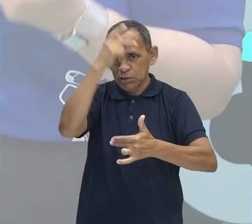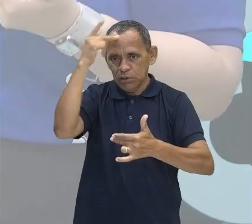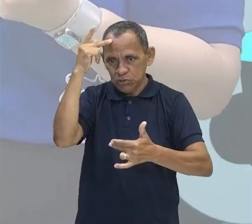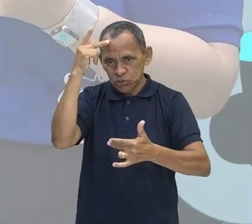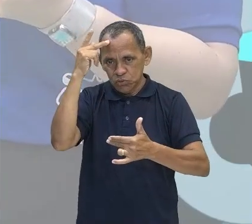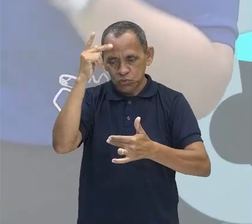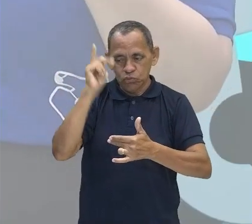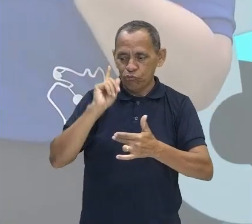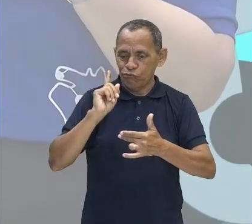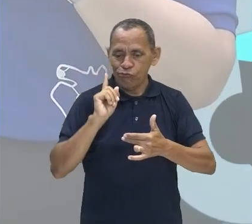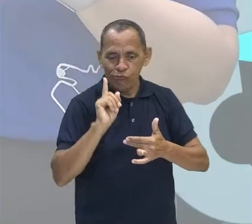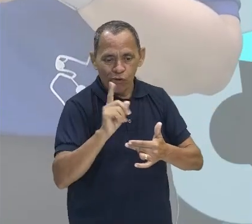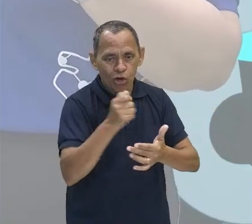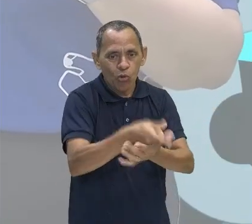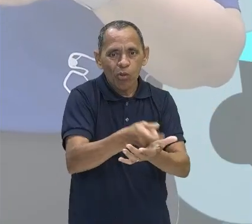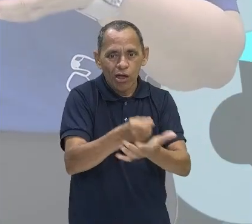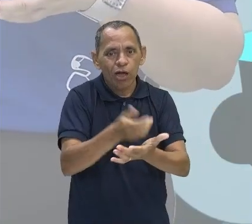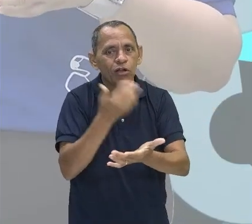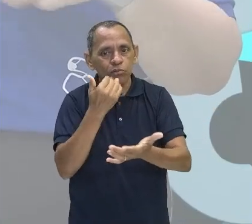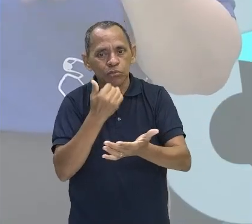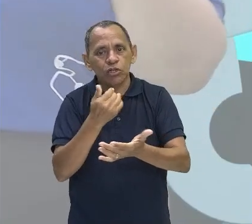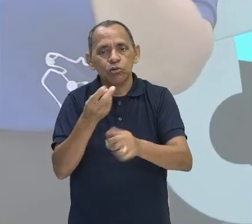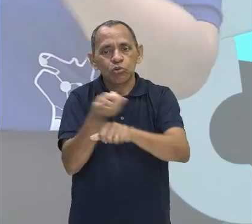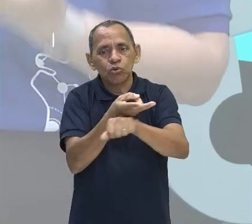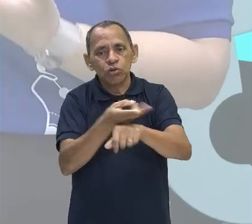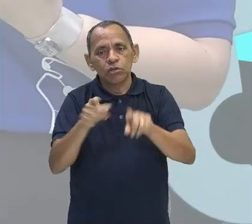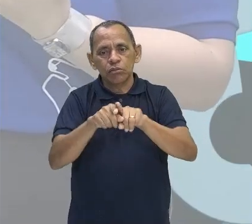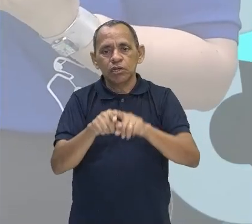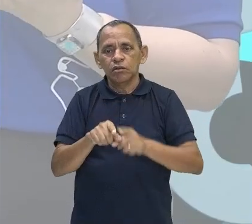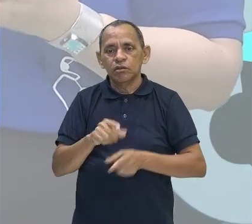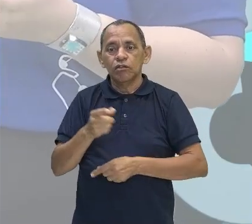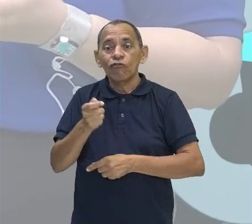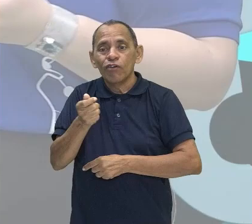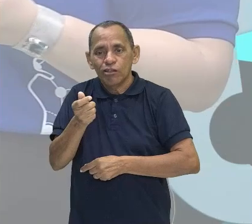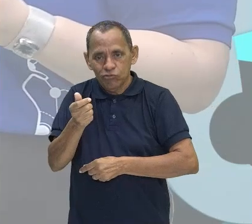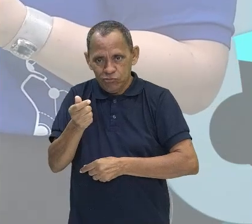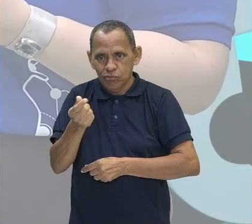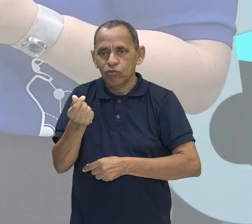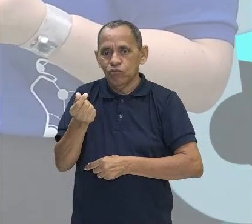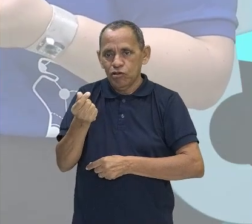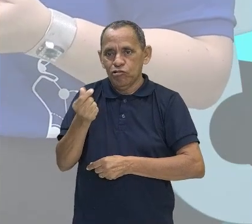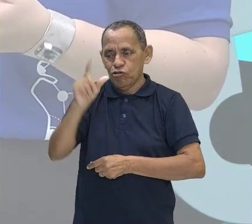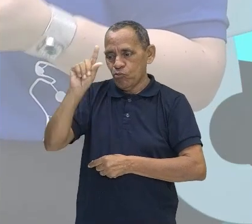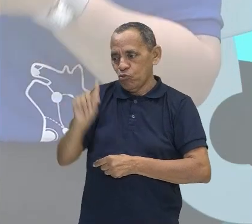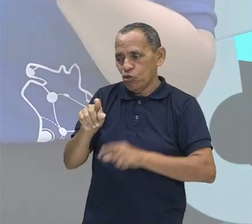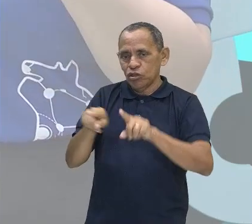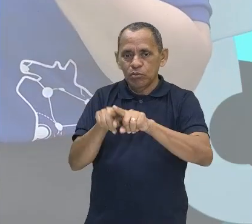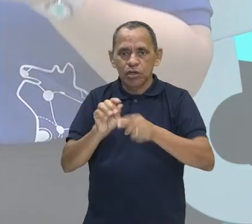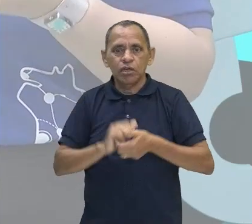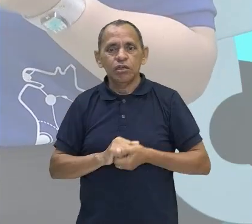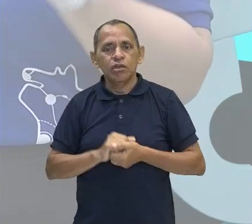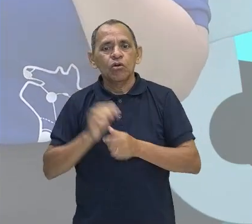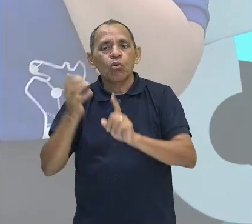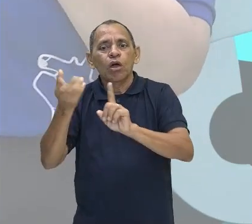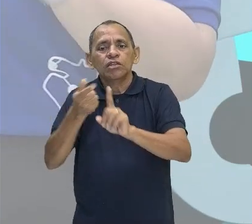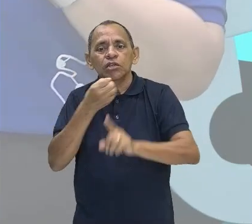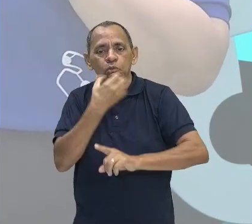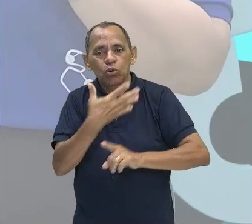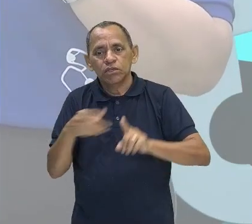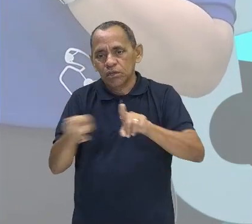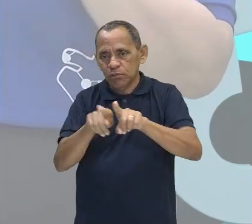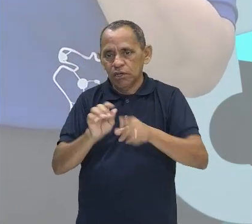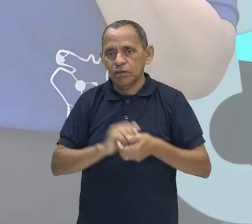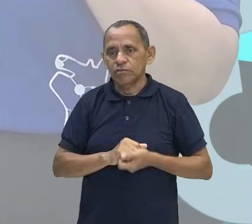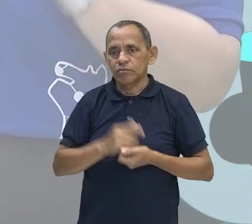vai comprar um alimento, busca. Menor preço e melhor qualidade. Tá? Então, recuperando aqui o exemplo do vídeo.